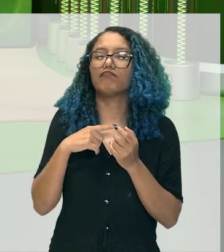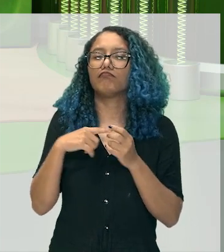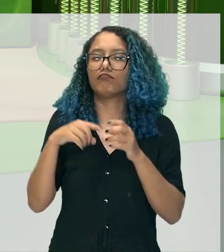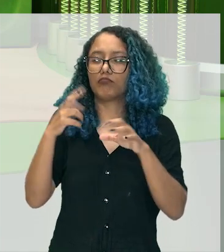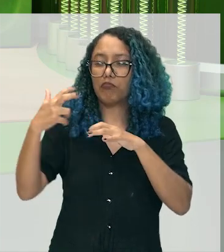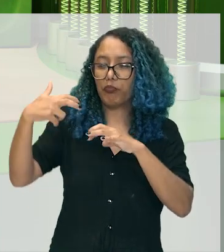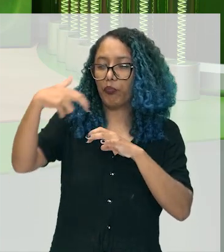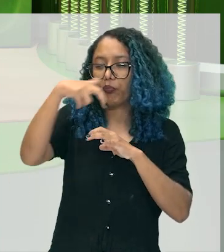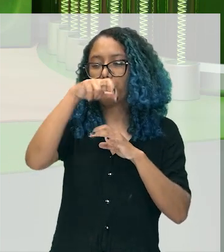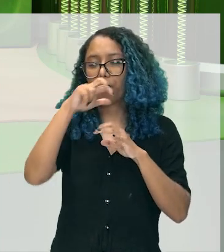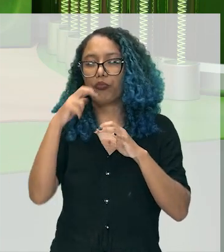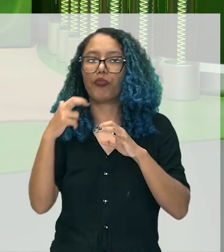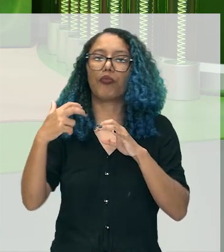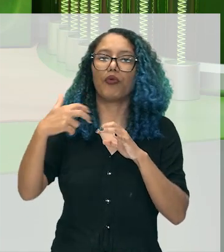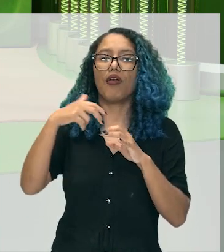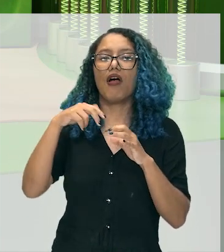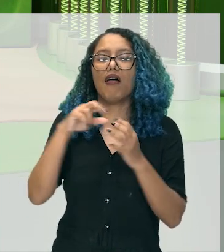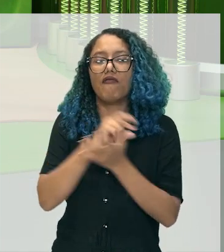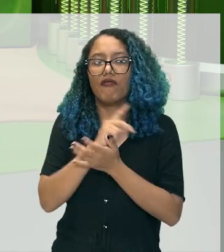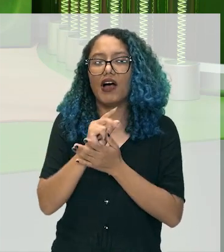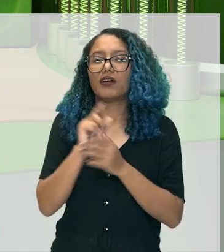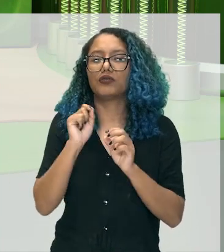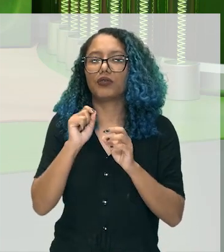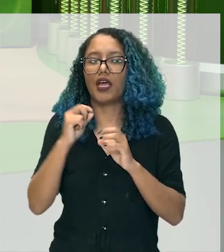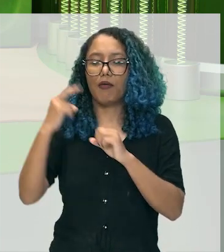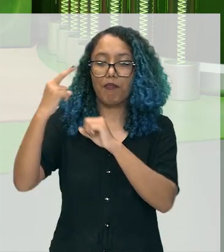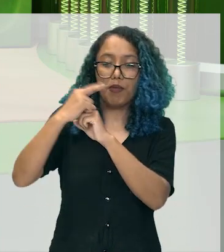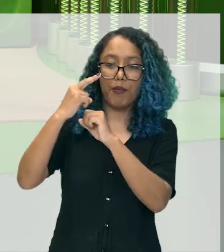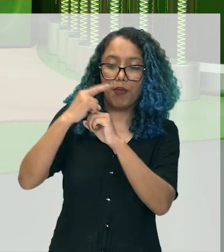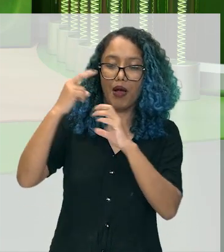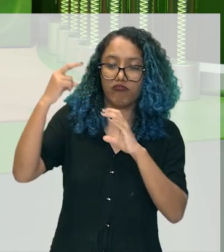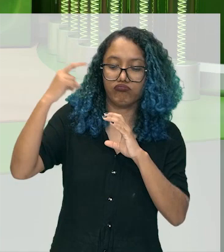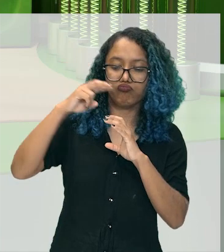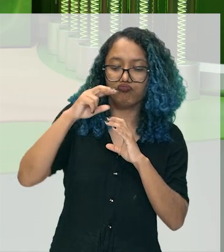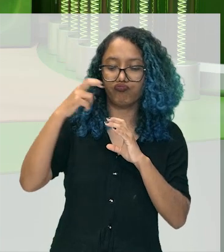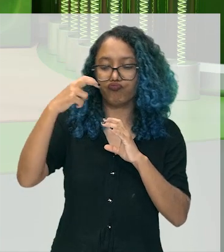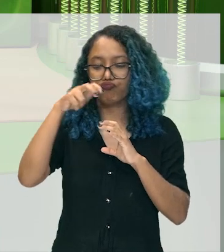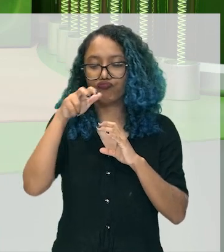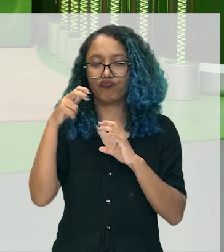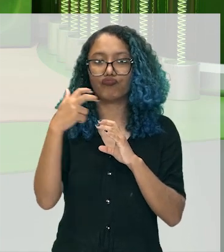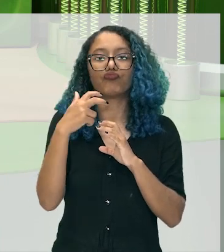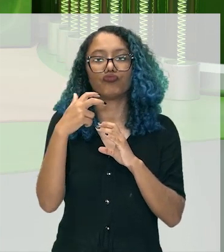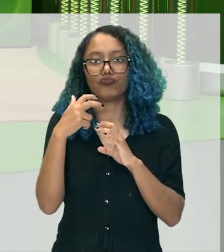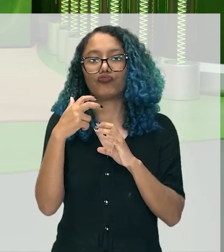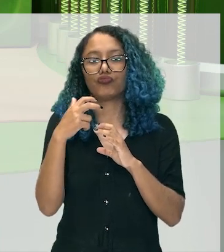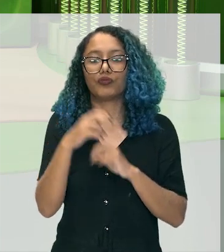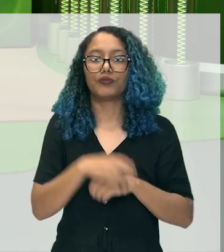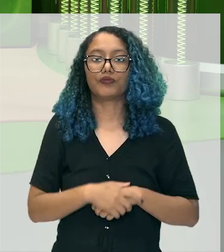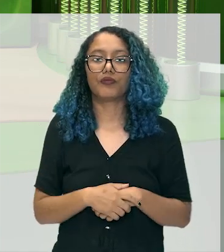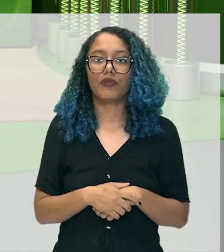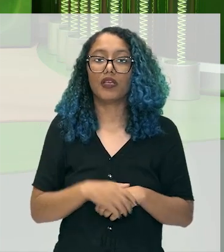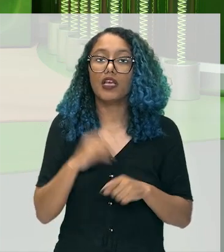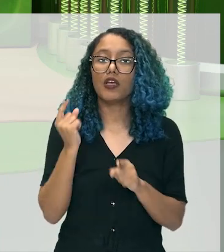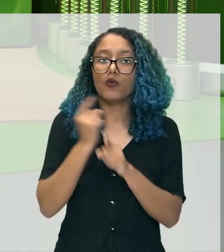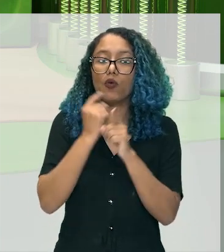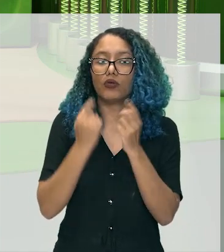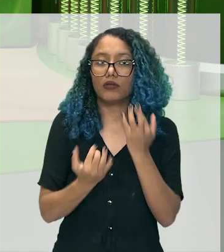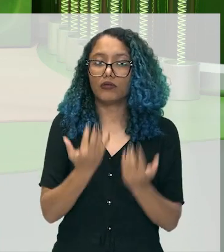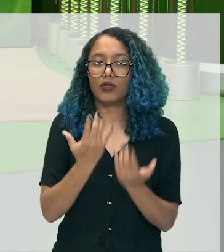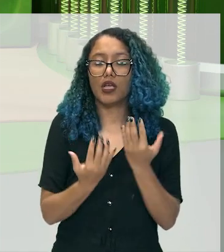satélites, que monitora a superfície da Terra. E agora eu já estou analisando queimadas